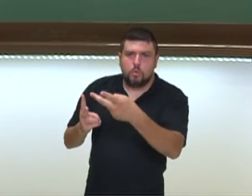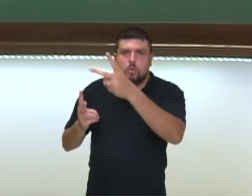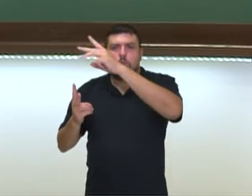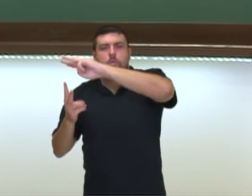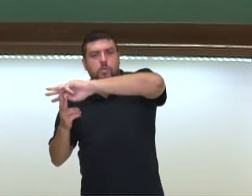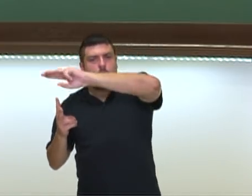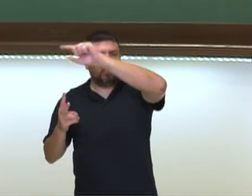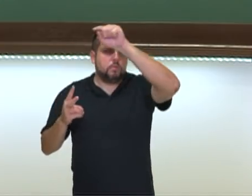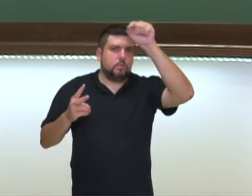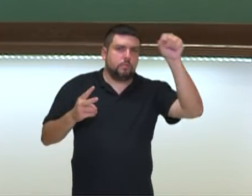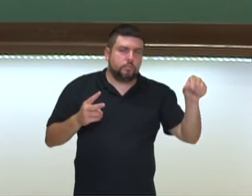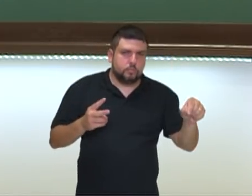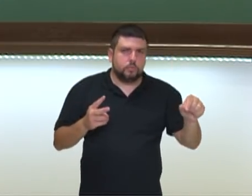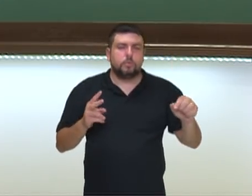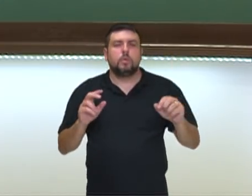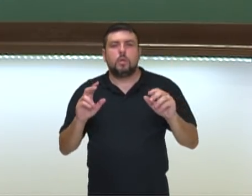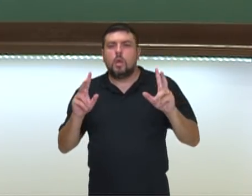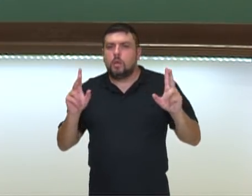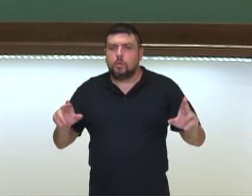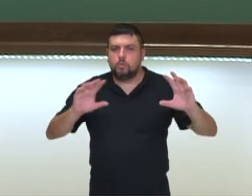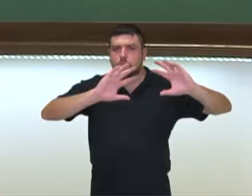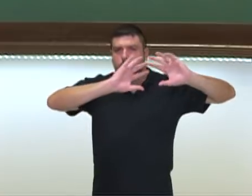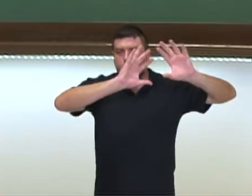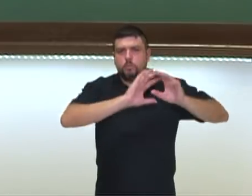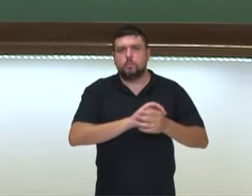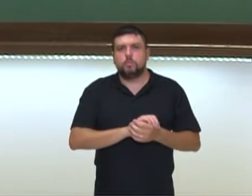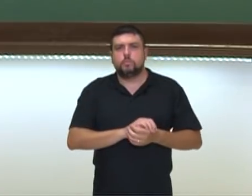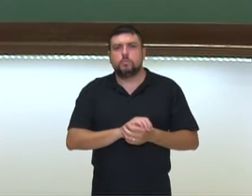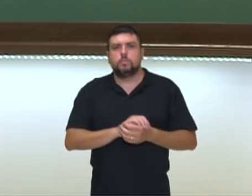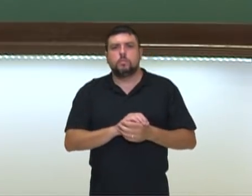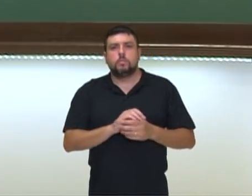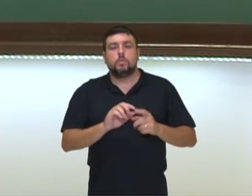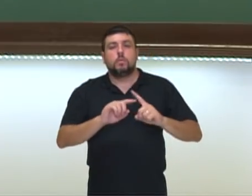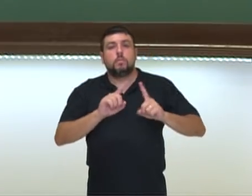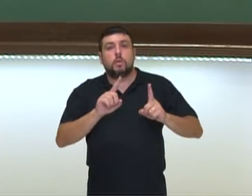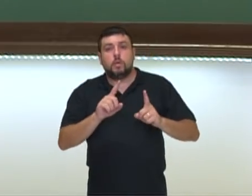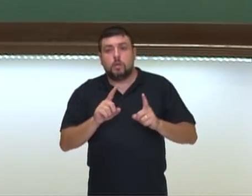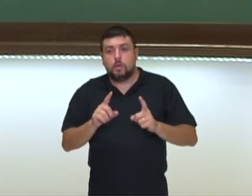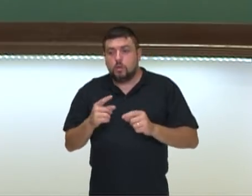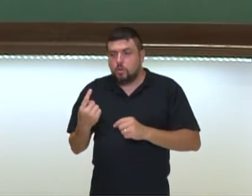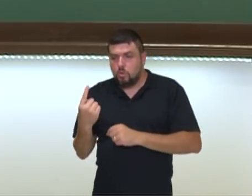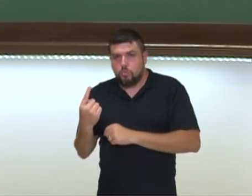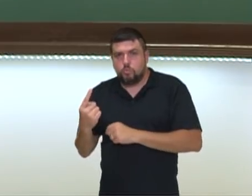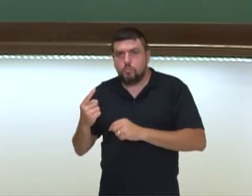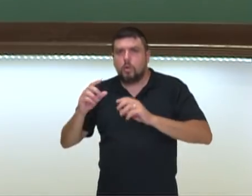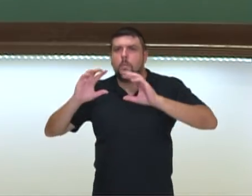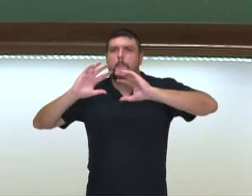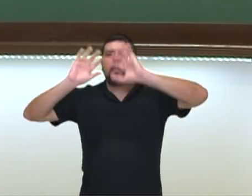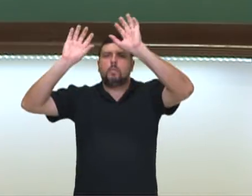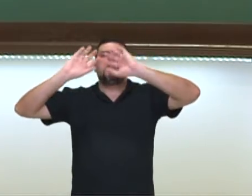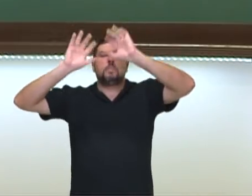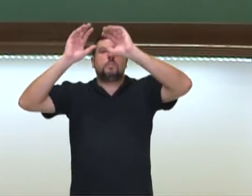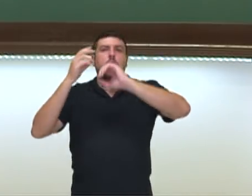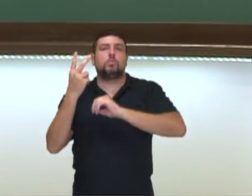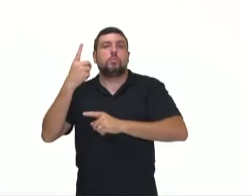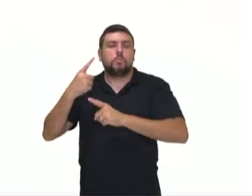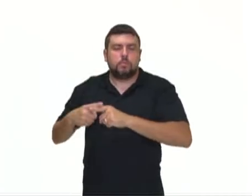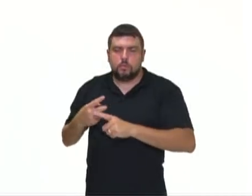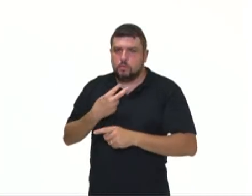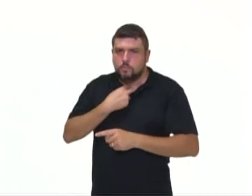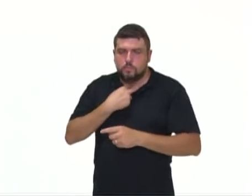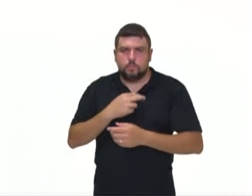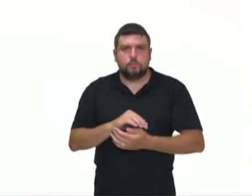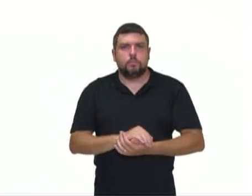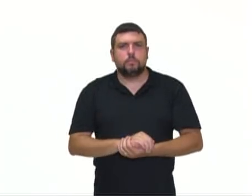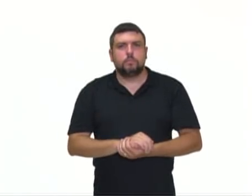3 toques são permitidos, porém, o mesmo jogador não pode tocar 2 vezes consecutivas.